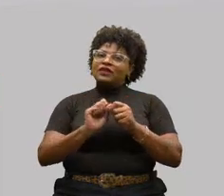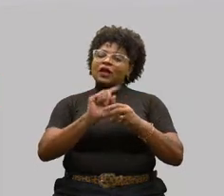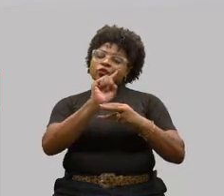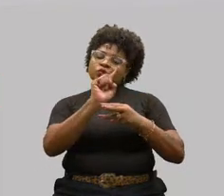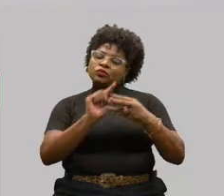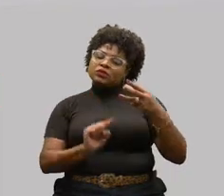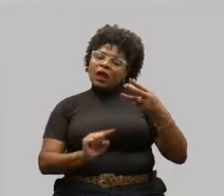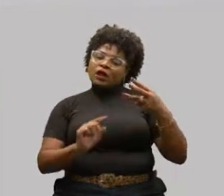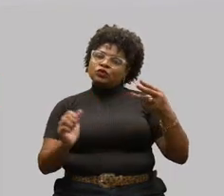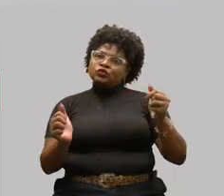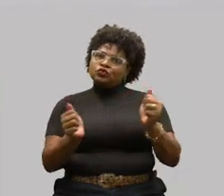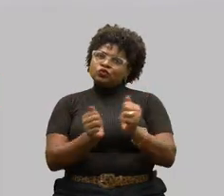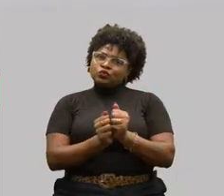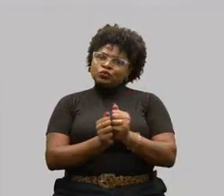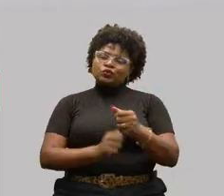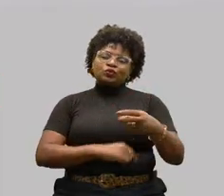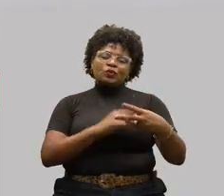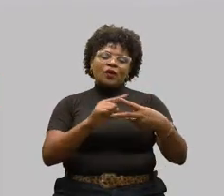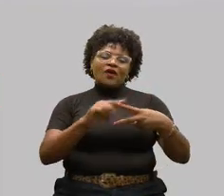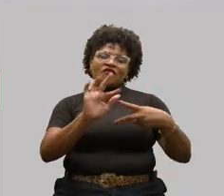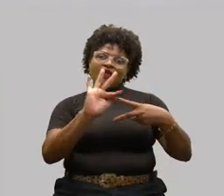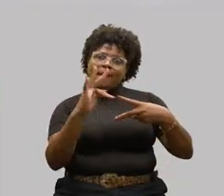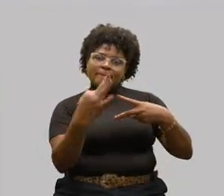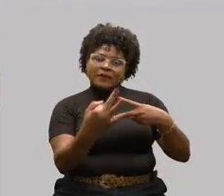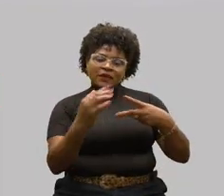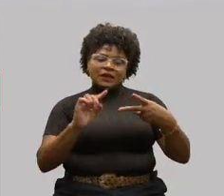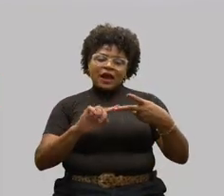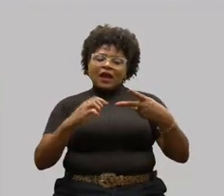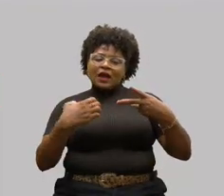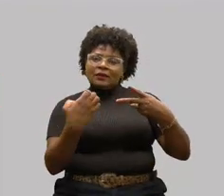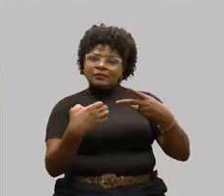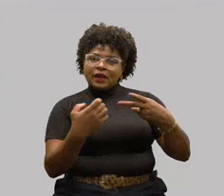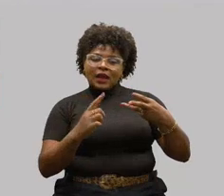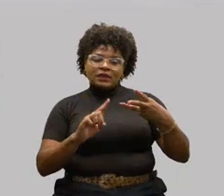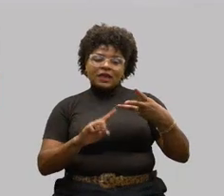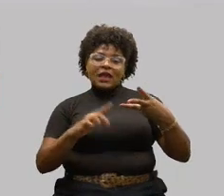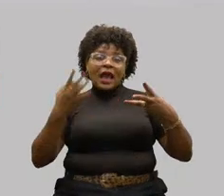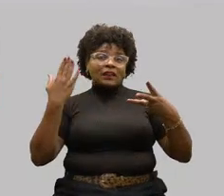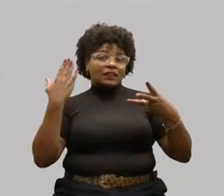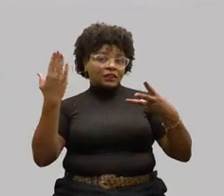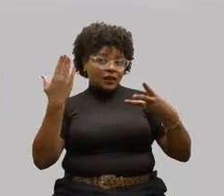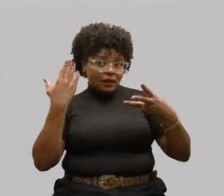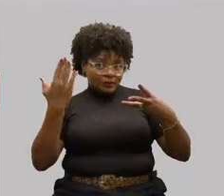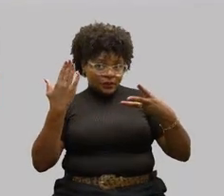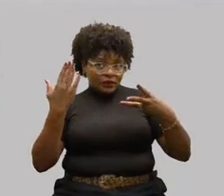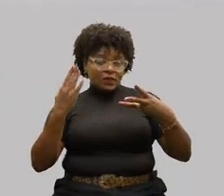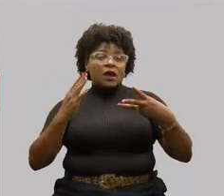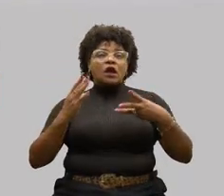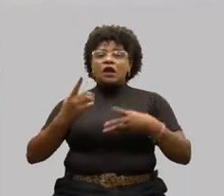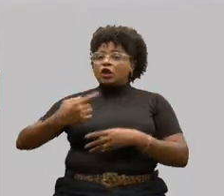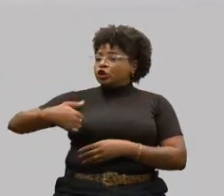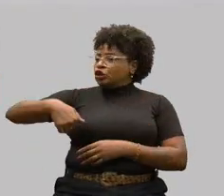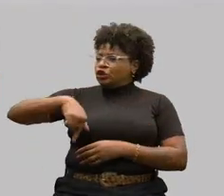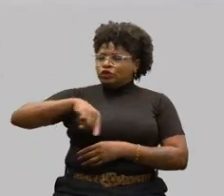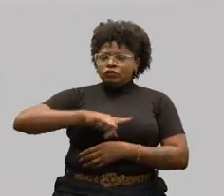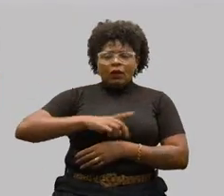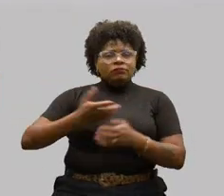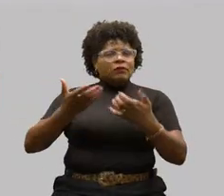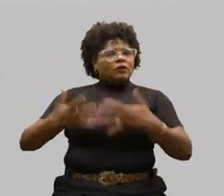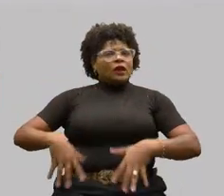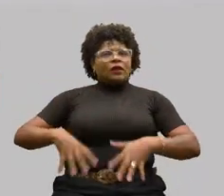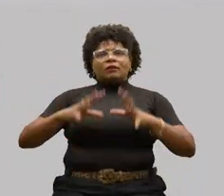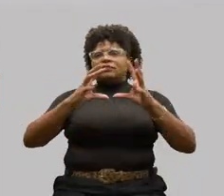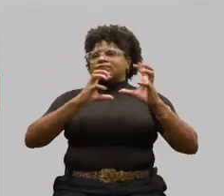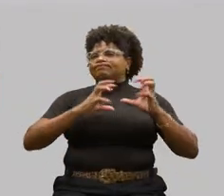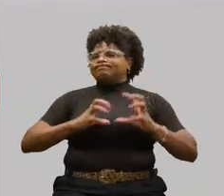mesmo reforçar essa importância e que nós não batemos de frente com ninguém viu não batamos de frente com ninguém a gente